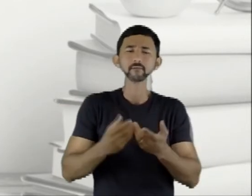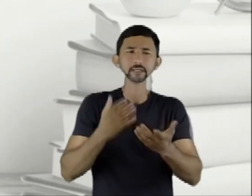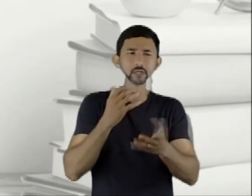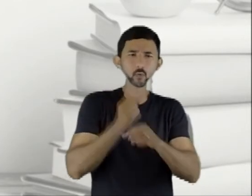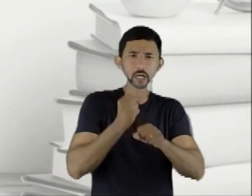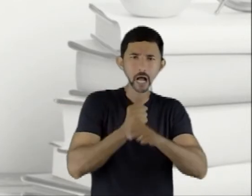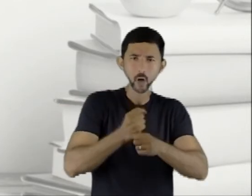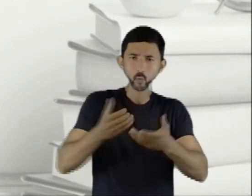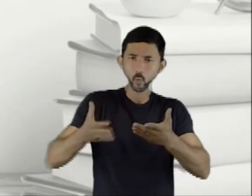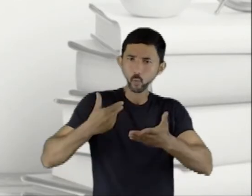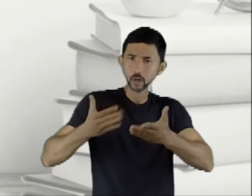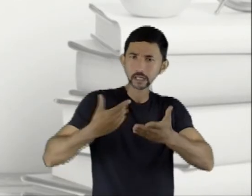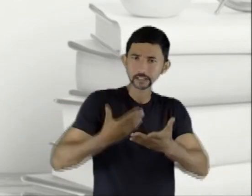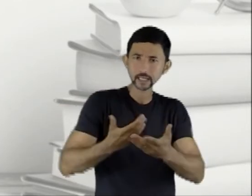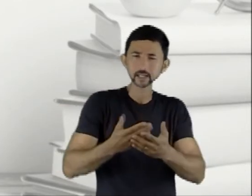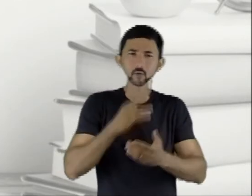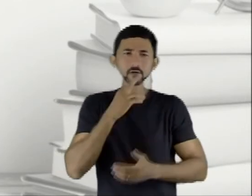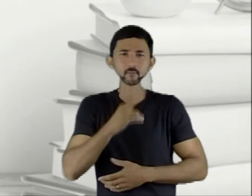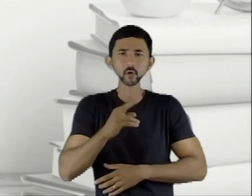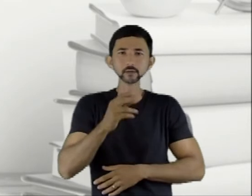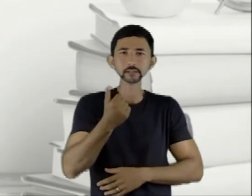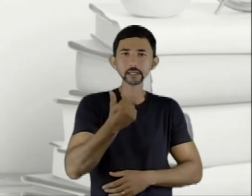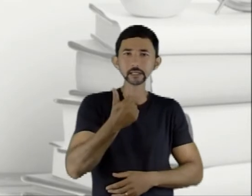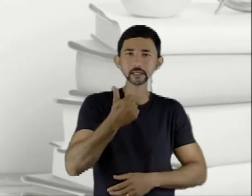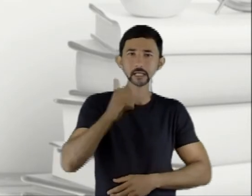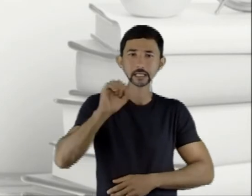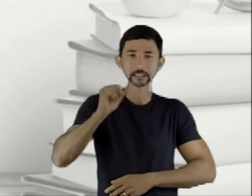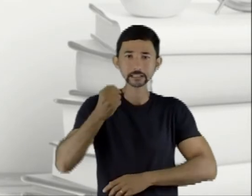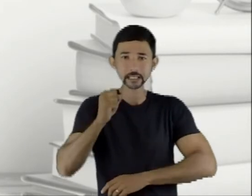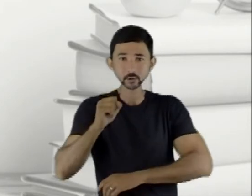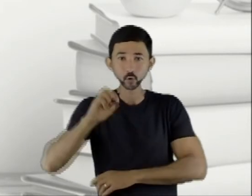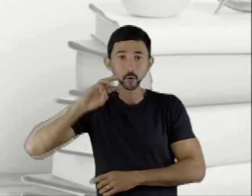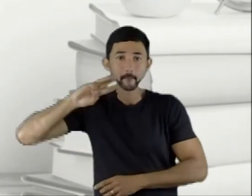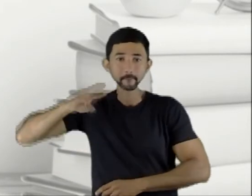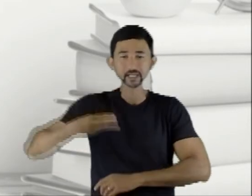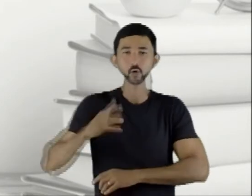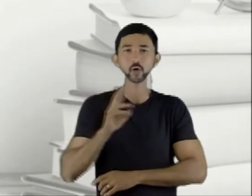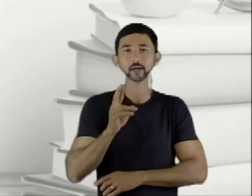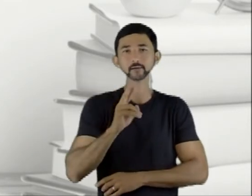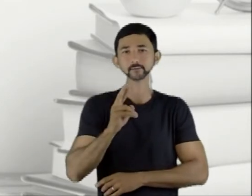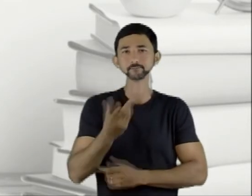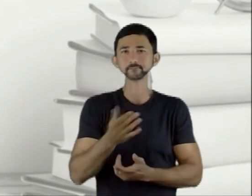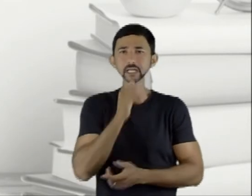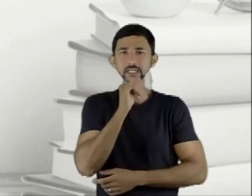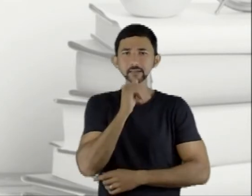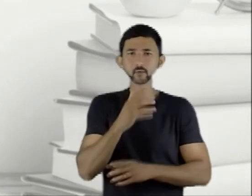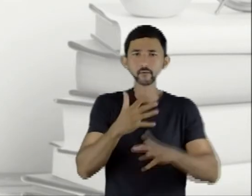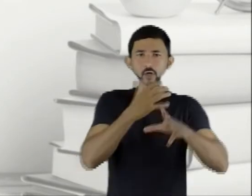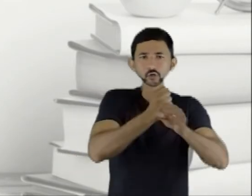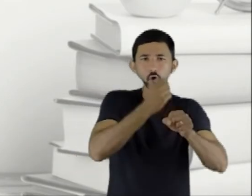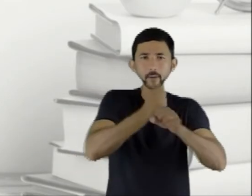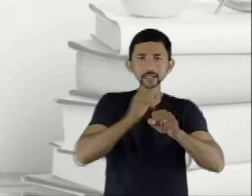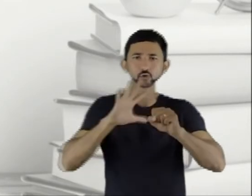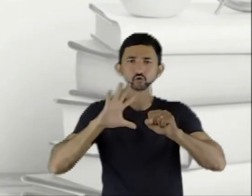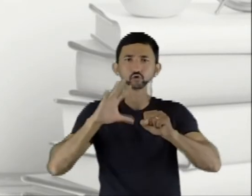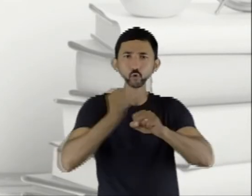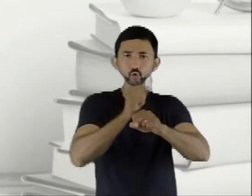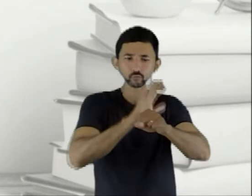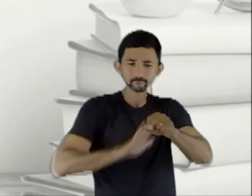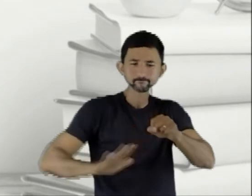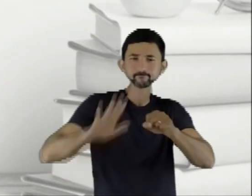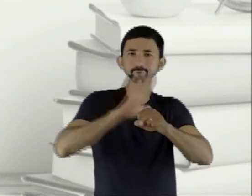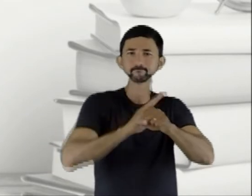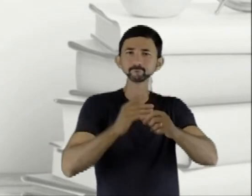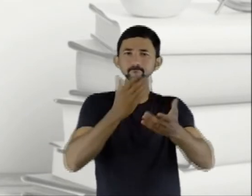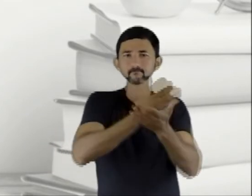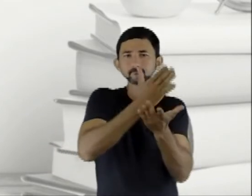o resultado vai ser 18 milhões de reais. O que ele comenta é que, por exemplo, se você somar todos os percentuais dos